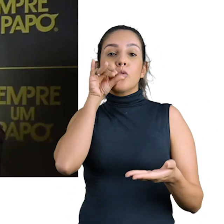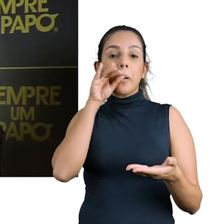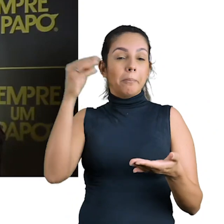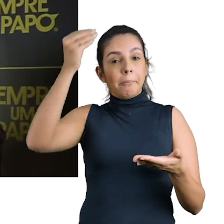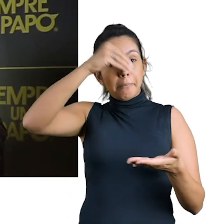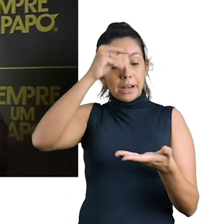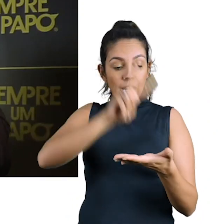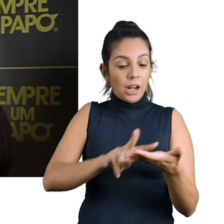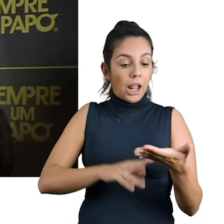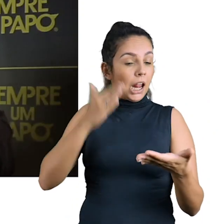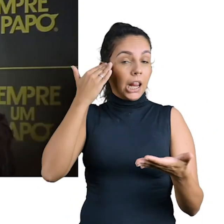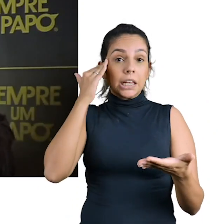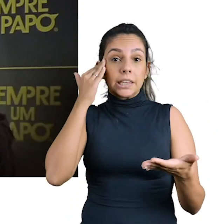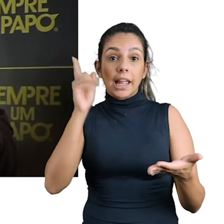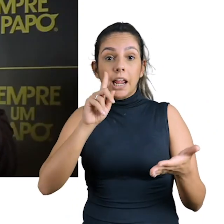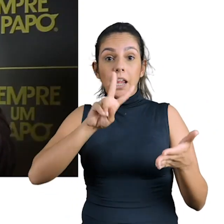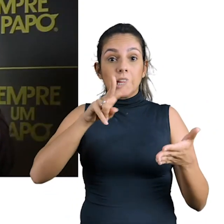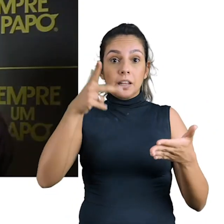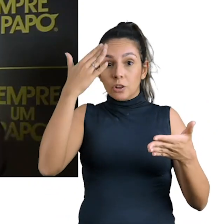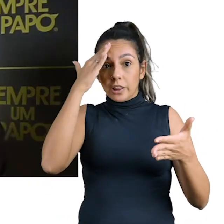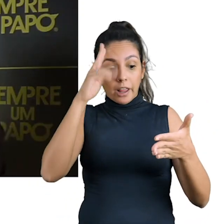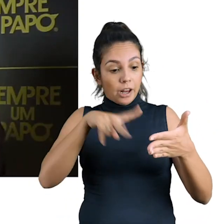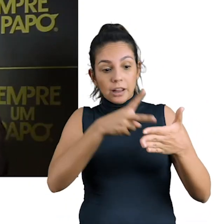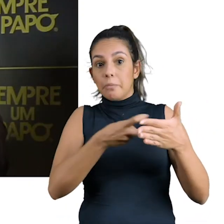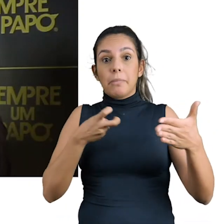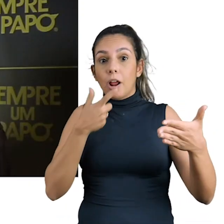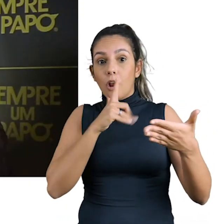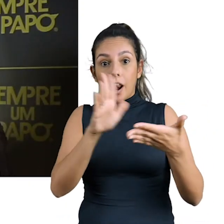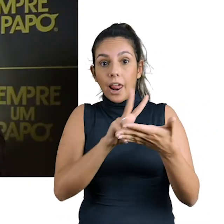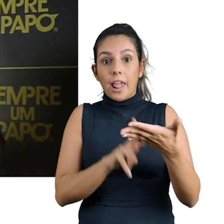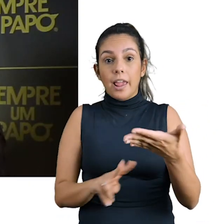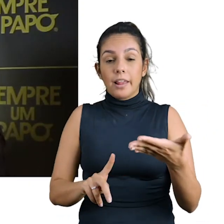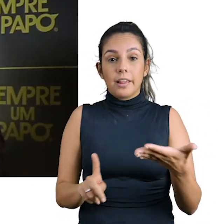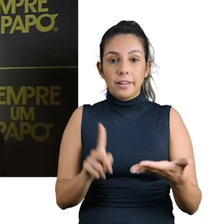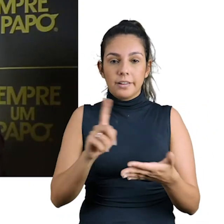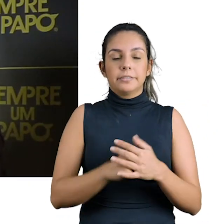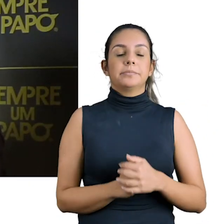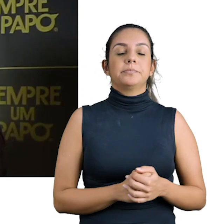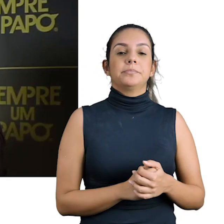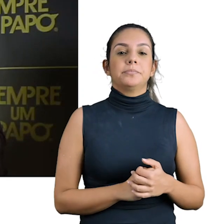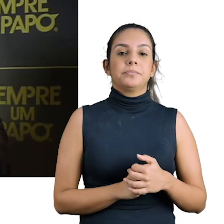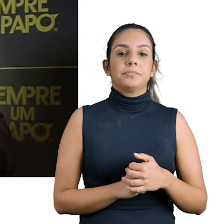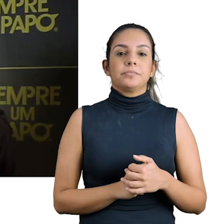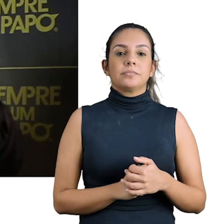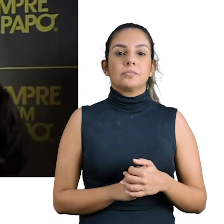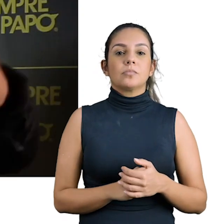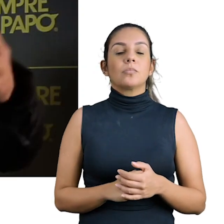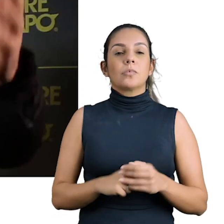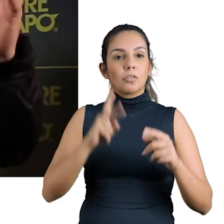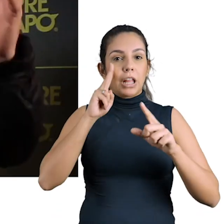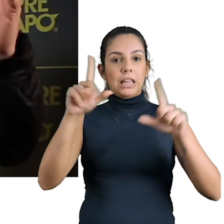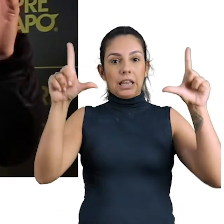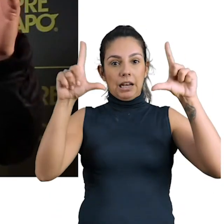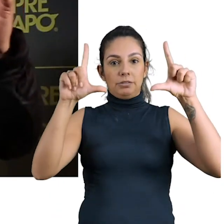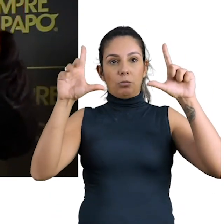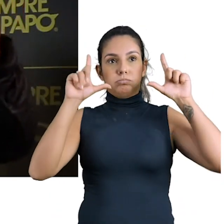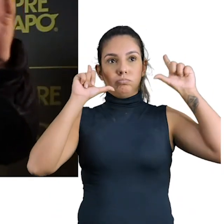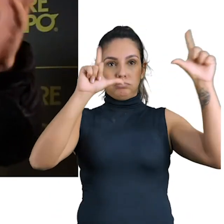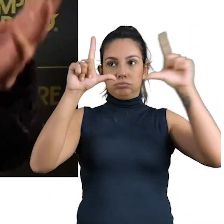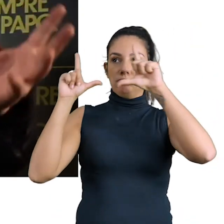seus funcionários, porque eles não compreendiam além do primeiro parágrafo. Então instalou uma série